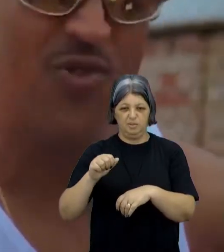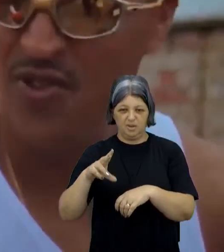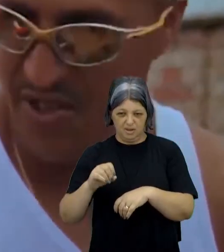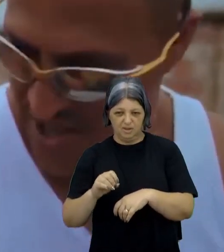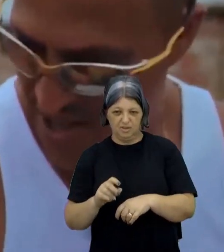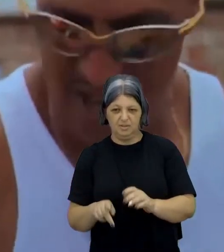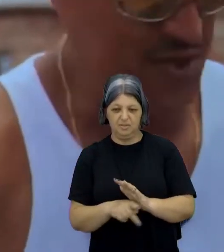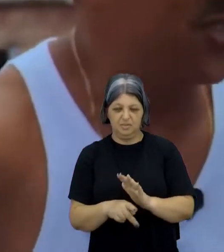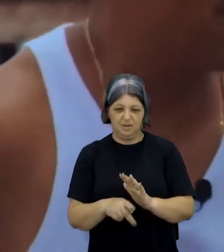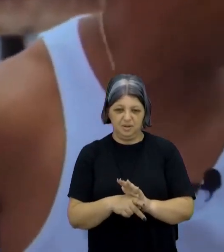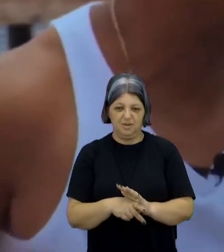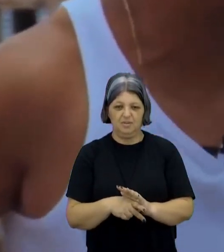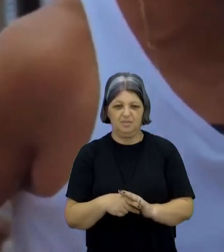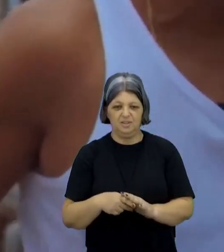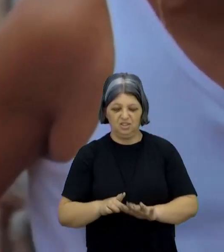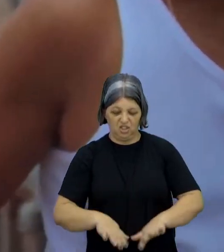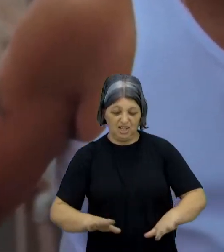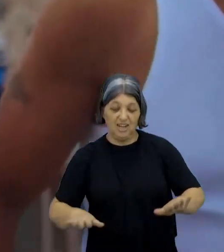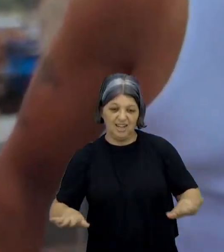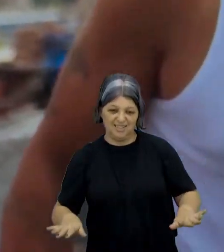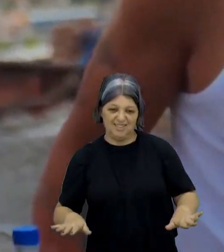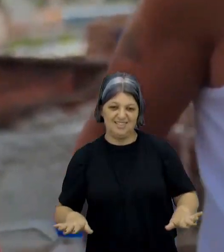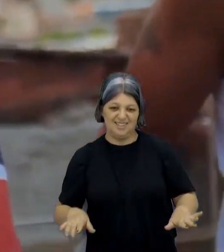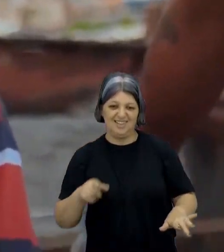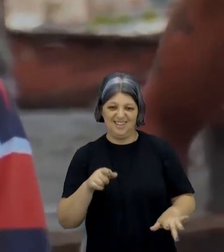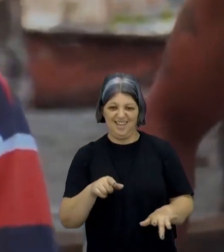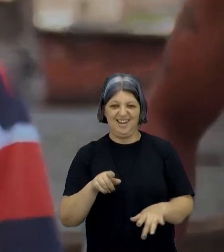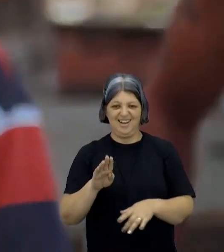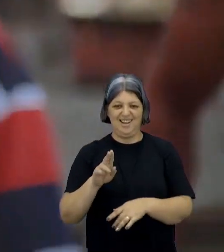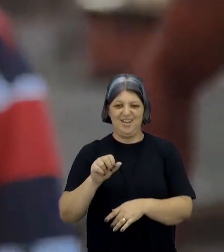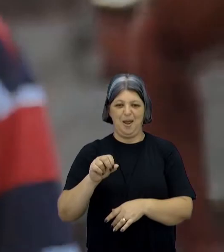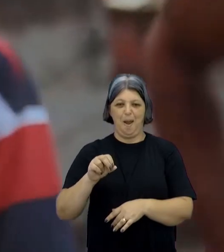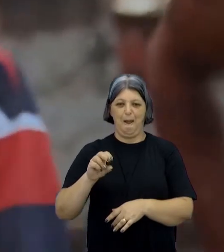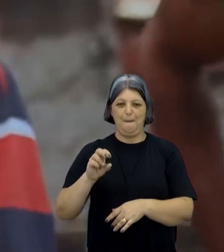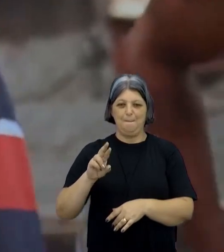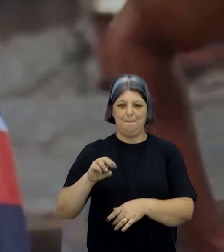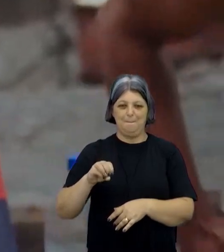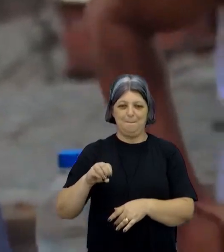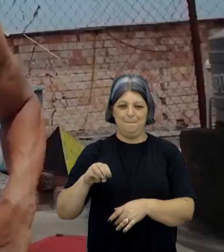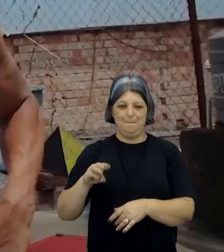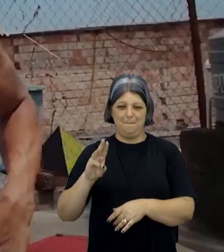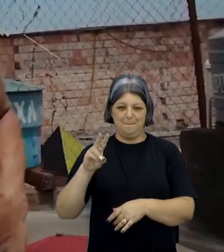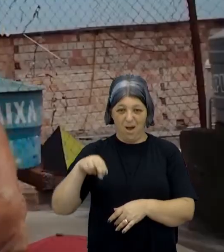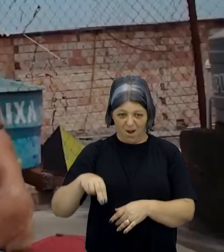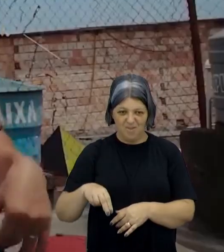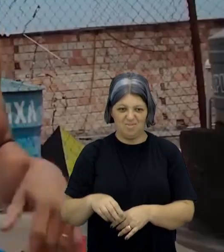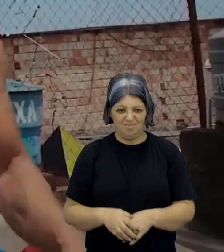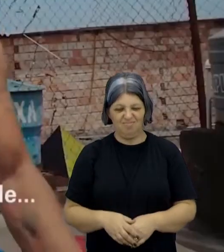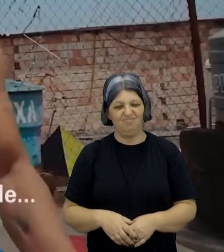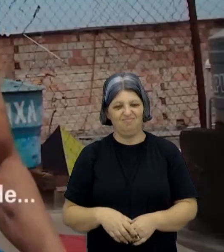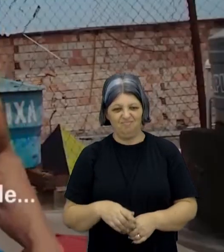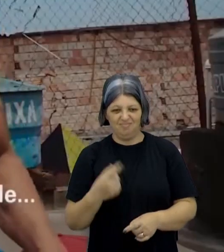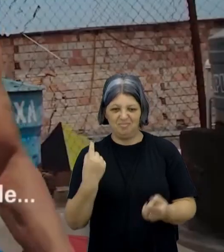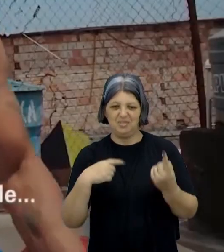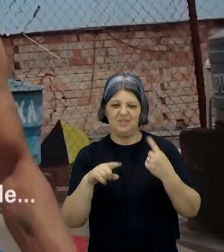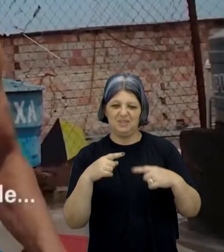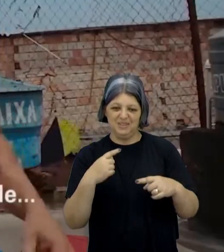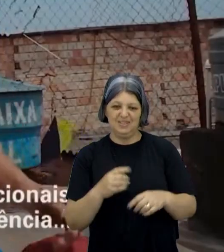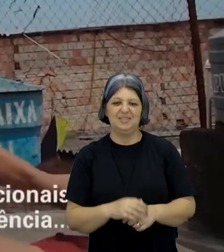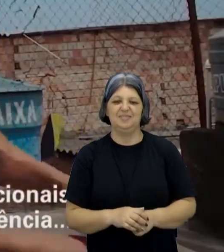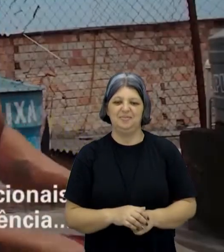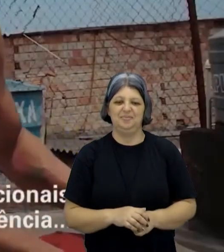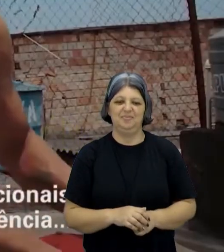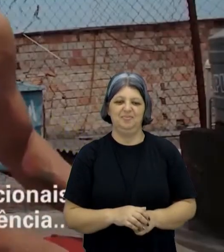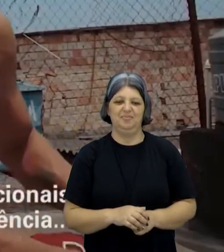Racionais cover de criança, e deram o Brown. Você canta? Canta todas. O Brown, aproveitando a chegada